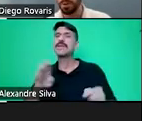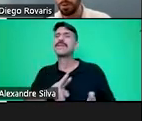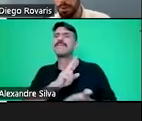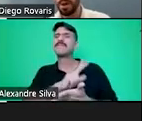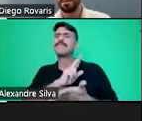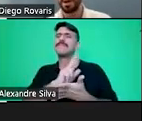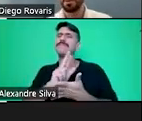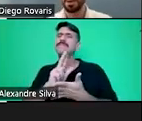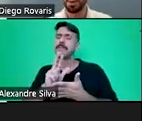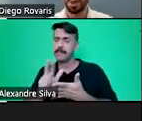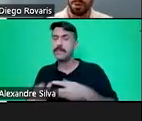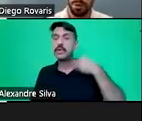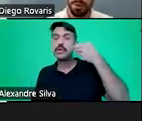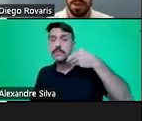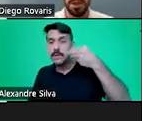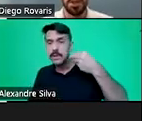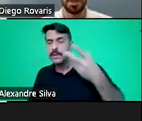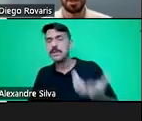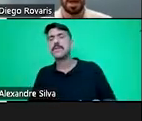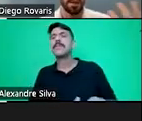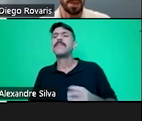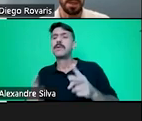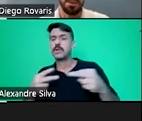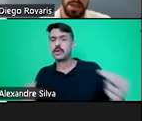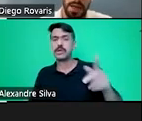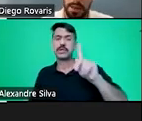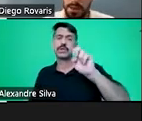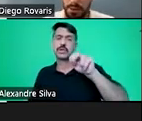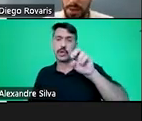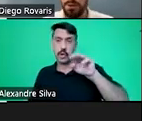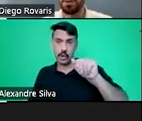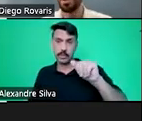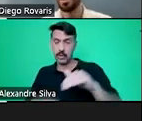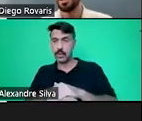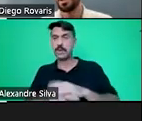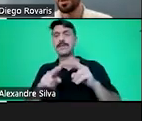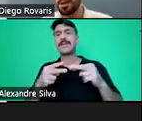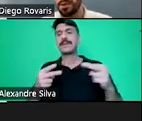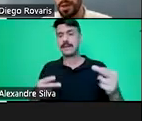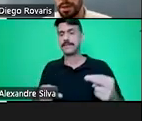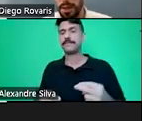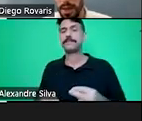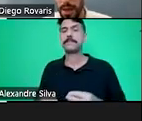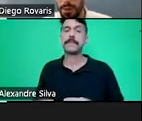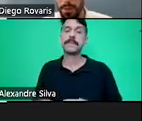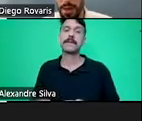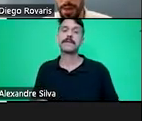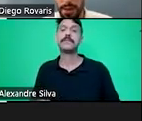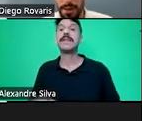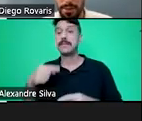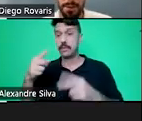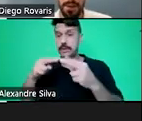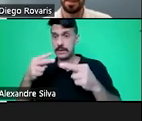experimentos, incluindo varredura no genoma. Então, a gente armazena o DNA desses indivíduos e aí depois envia esse DNA